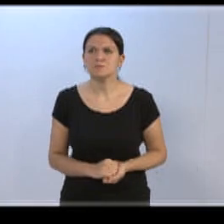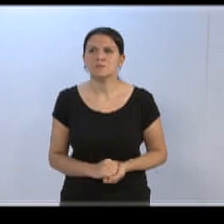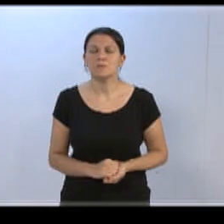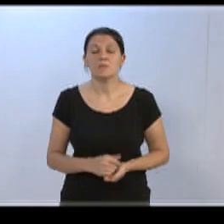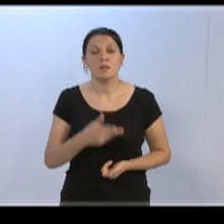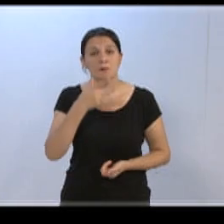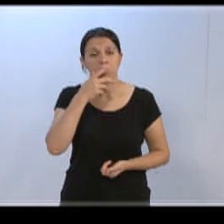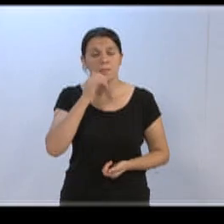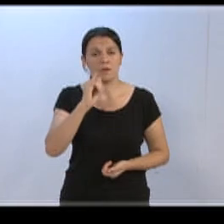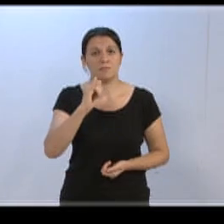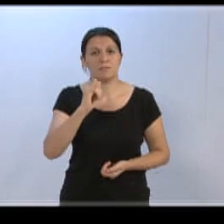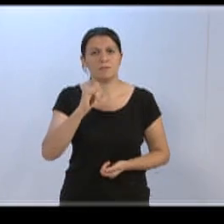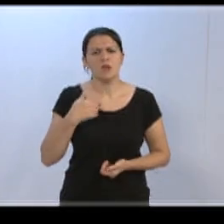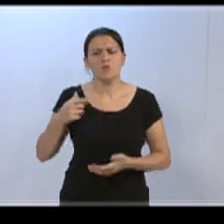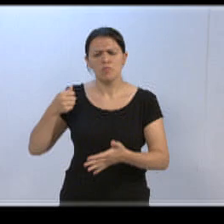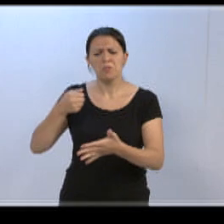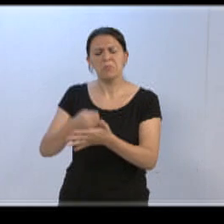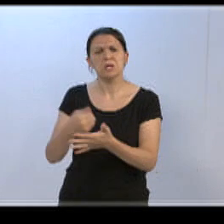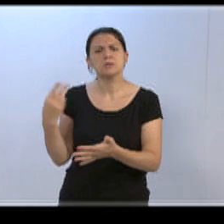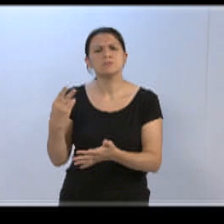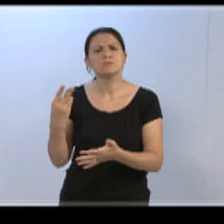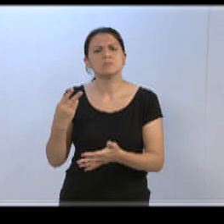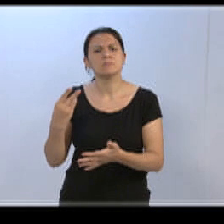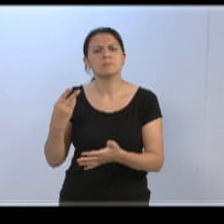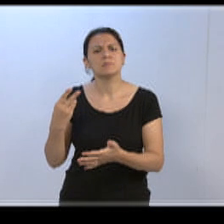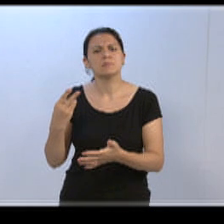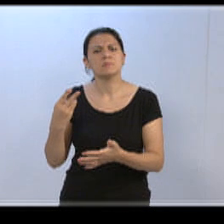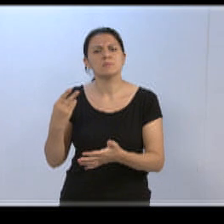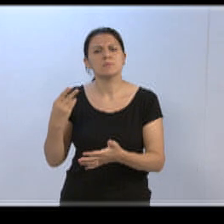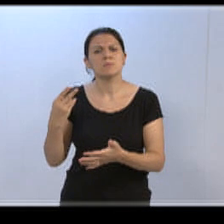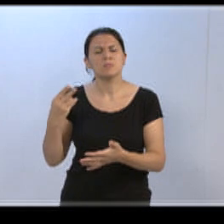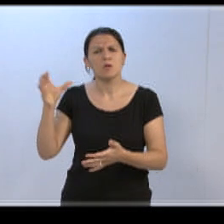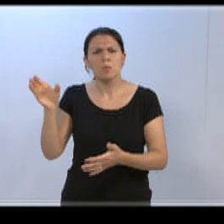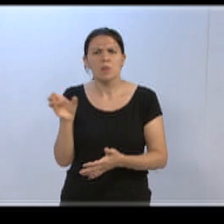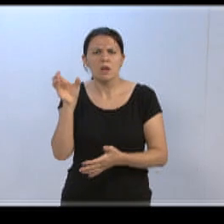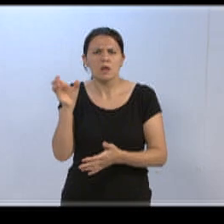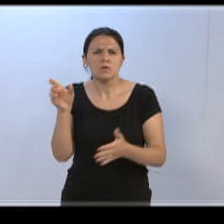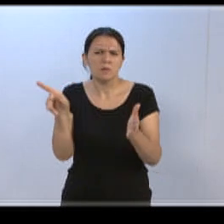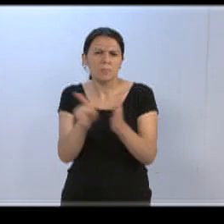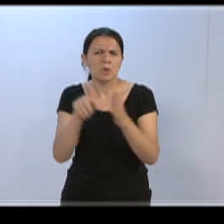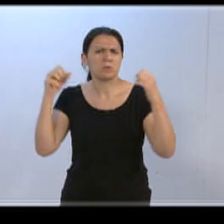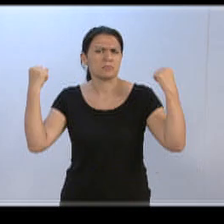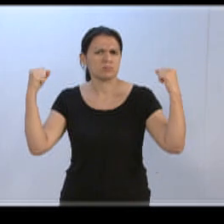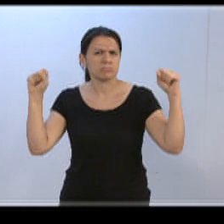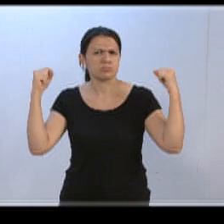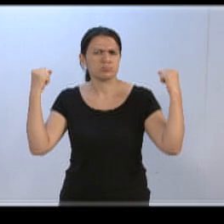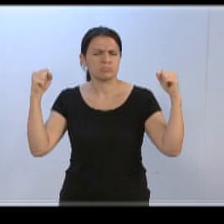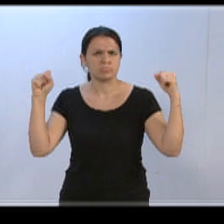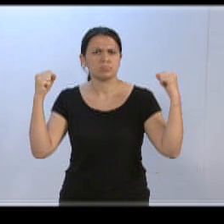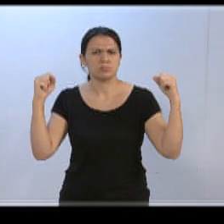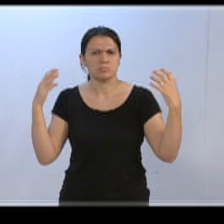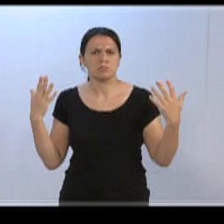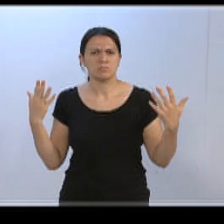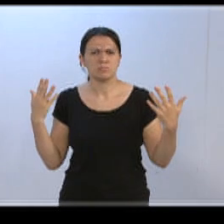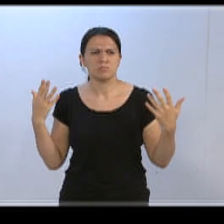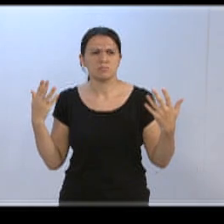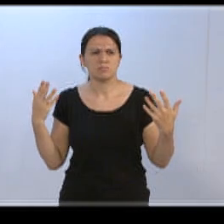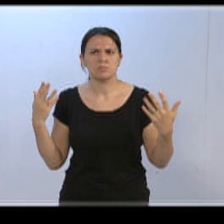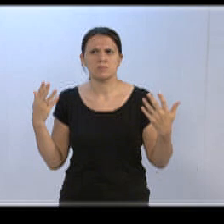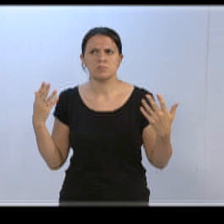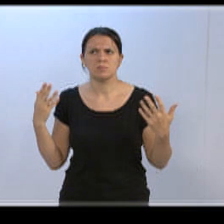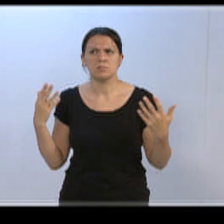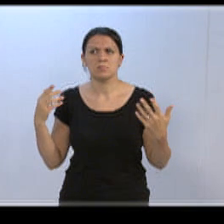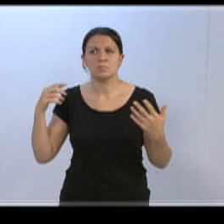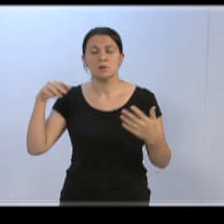Pai, eu vou bater nos dois. Eu trouxe uma lata de pré-treino que tem fora do... que